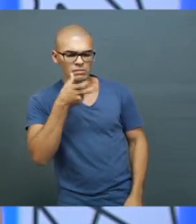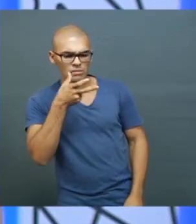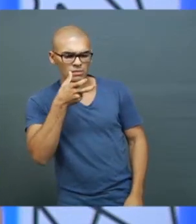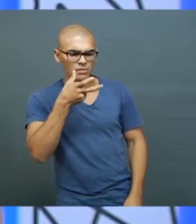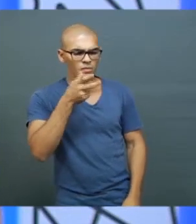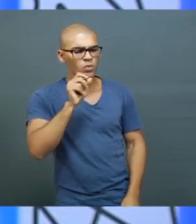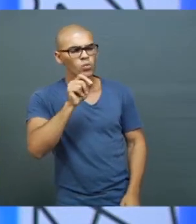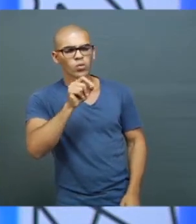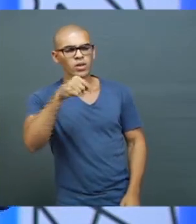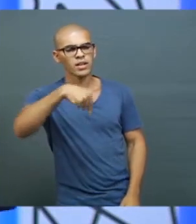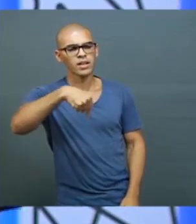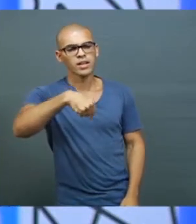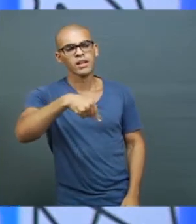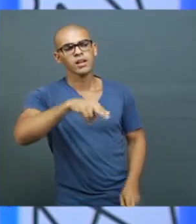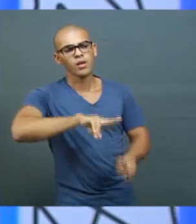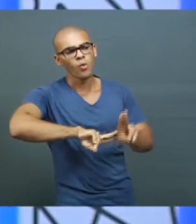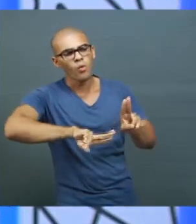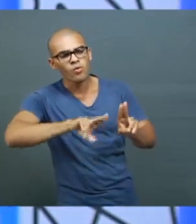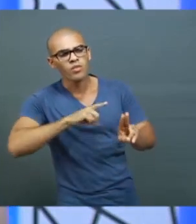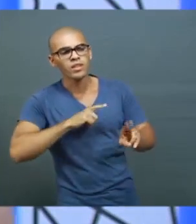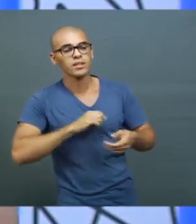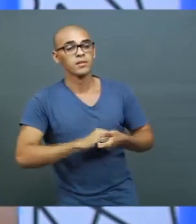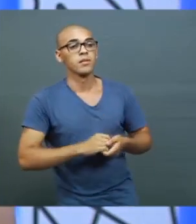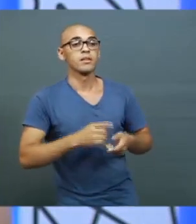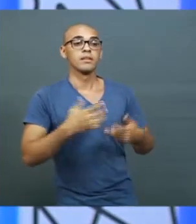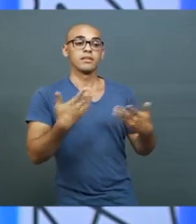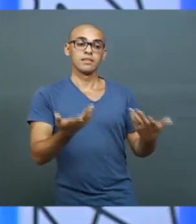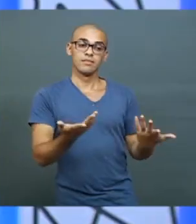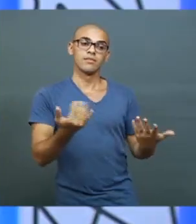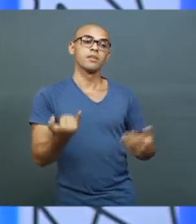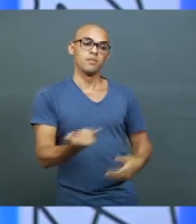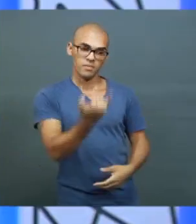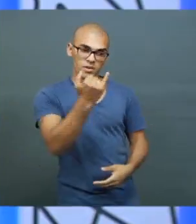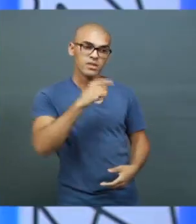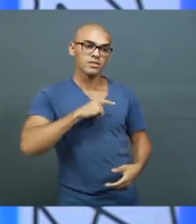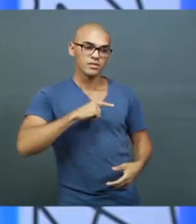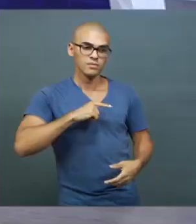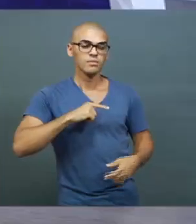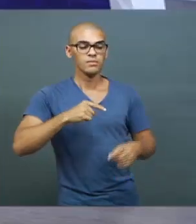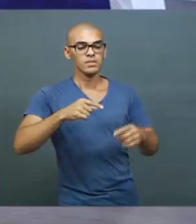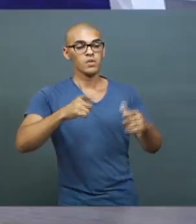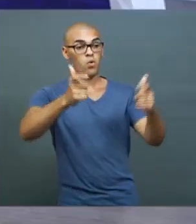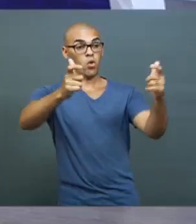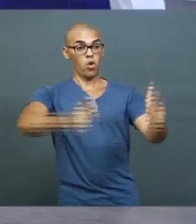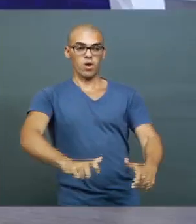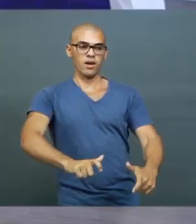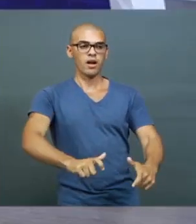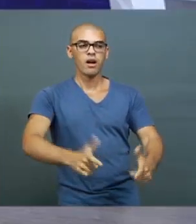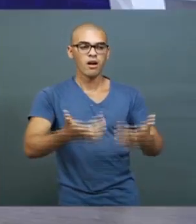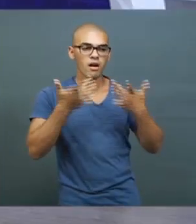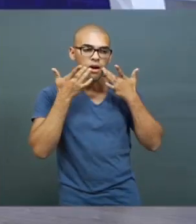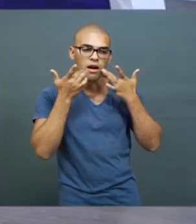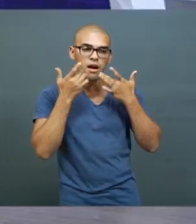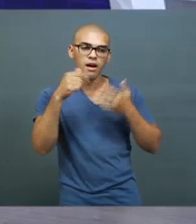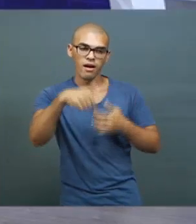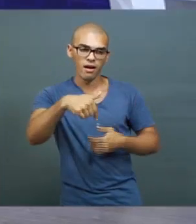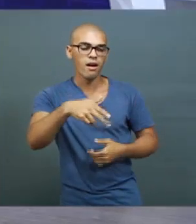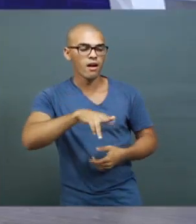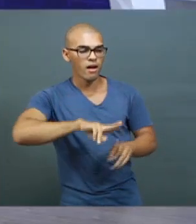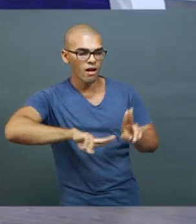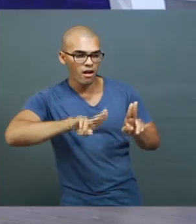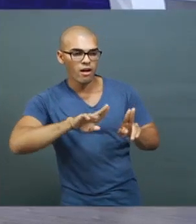né? Por isso precisa do teatro aqui dentro, né? É importante o teatro aqui, né? E começa daqui, o ponto inicial precisamos é a universidade,